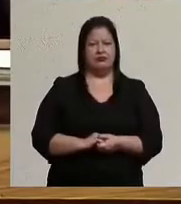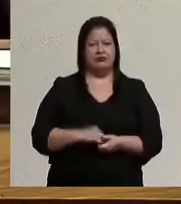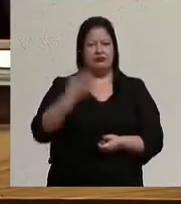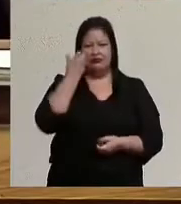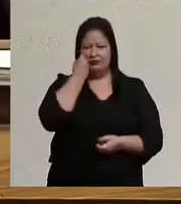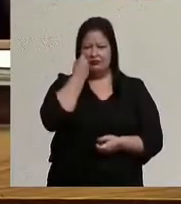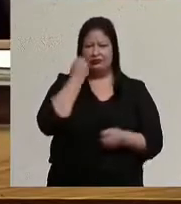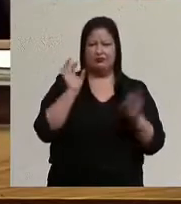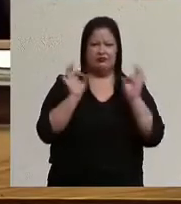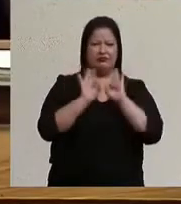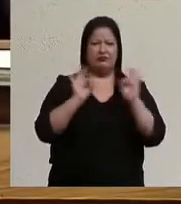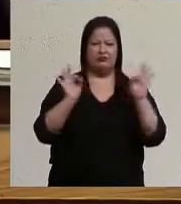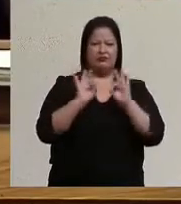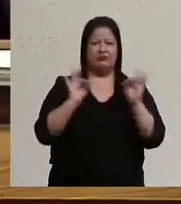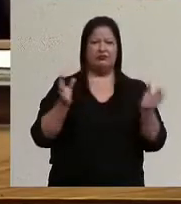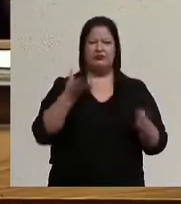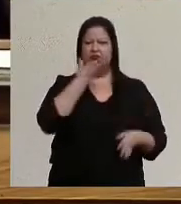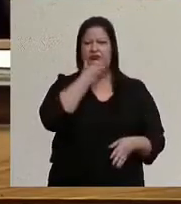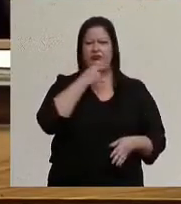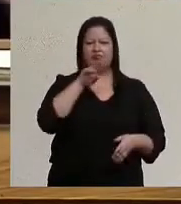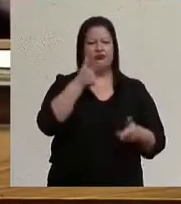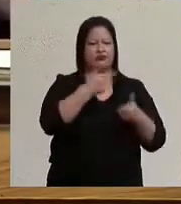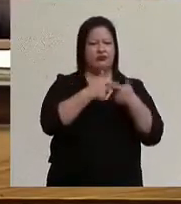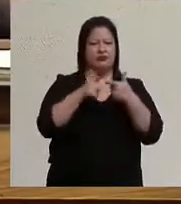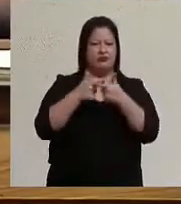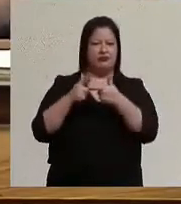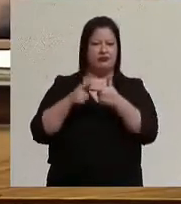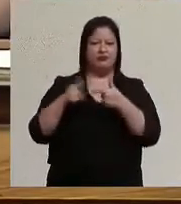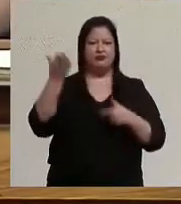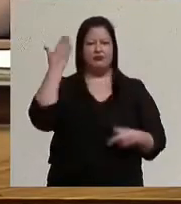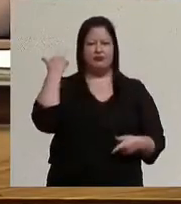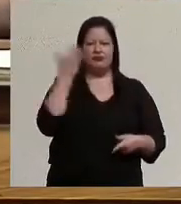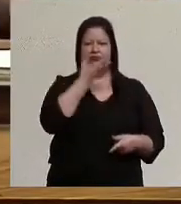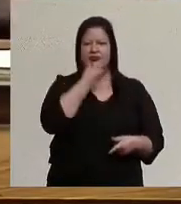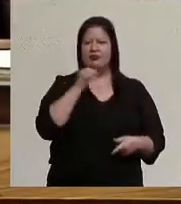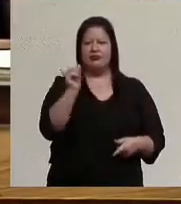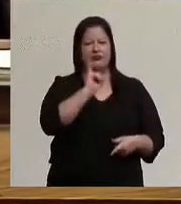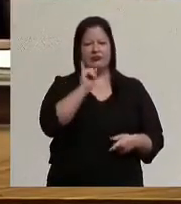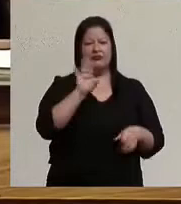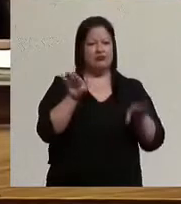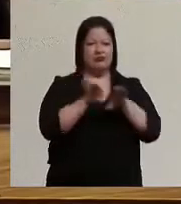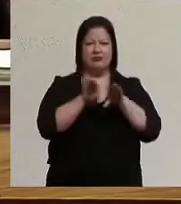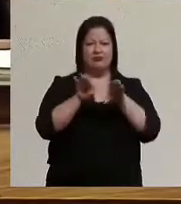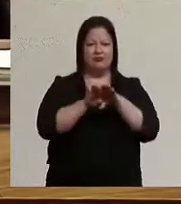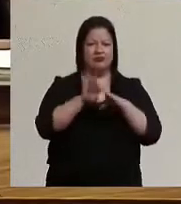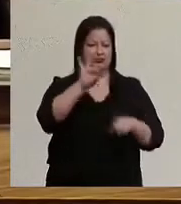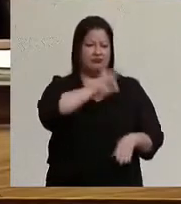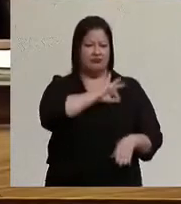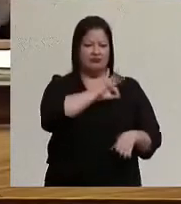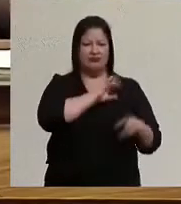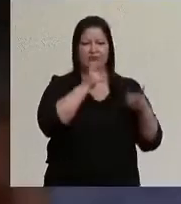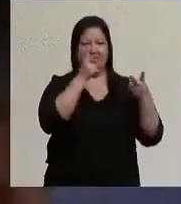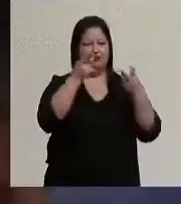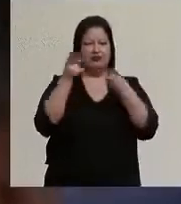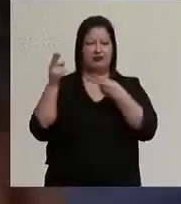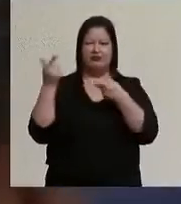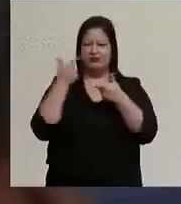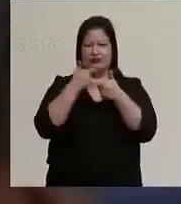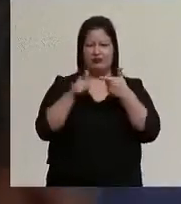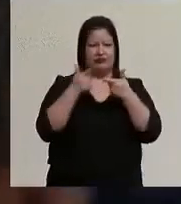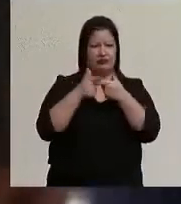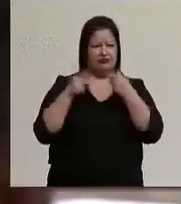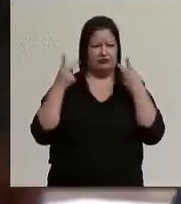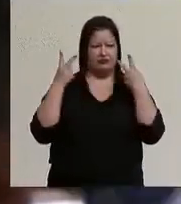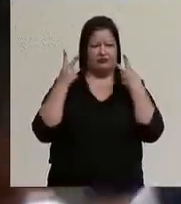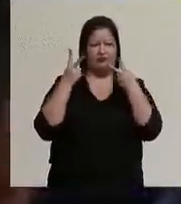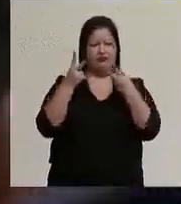a pessoa se referiu ao seu irmão e os problemas porque no passado o irmão dessa pessoa também teve problema com as polícias com mesmo com o mesmo problema